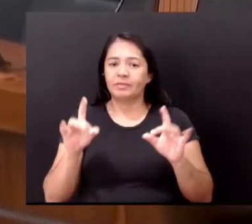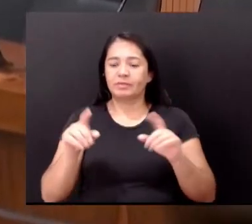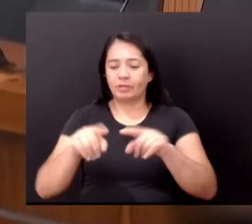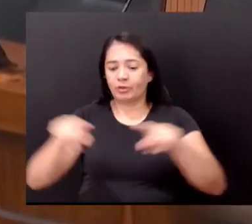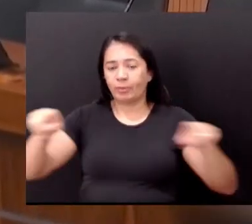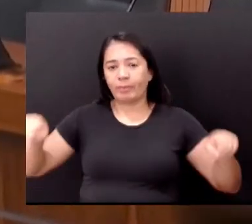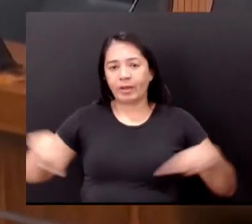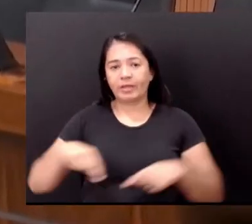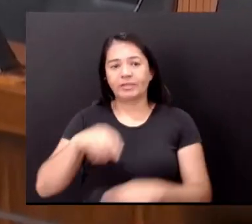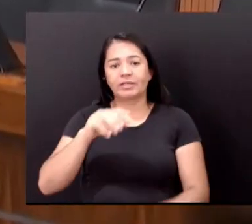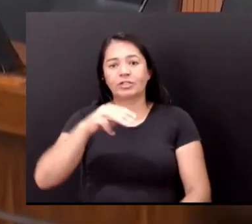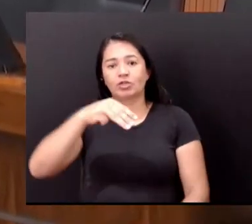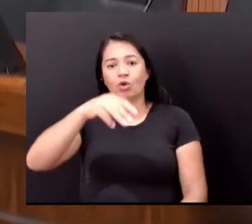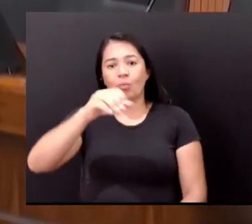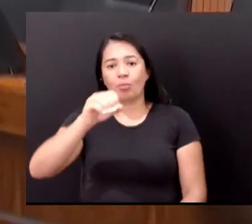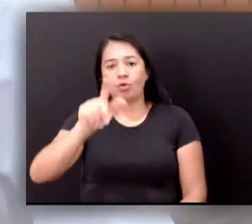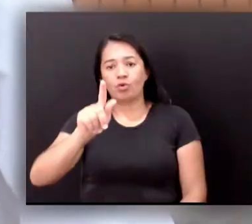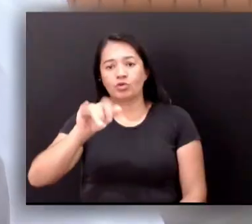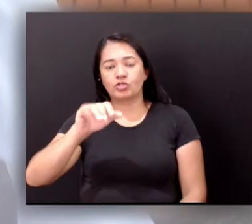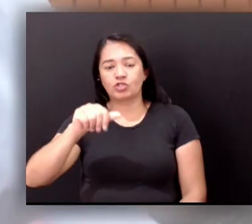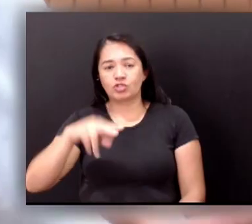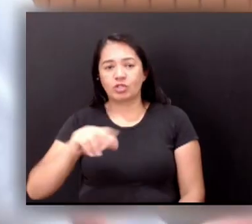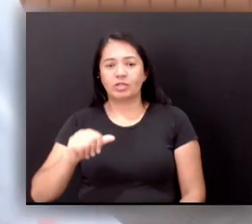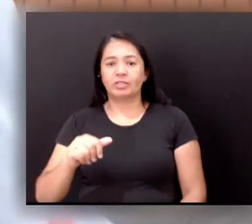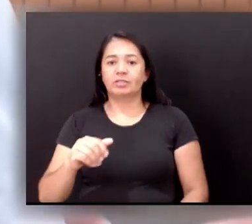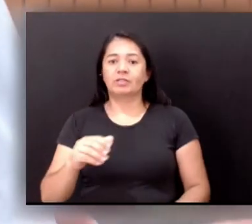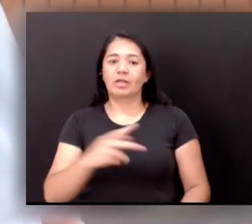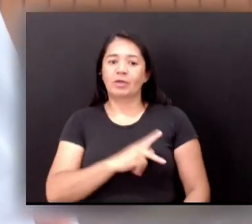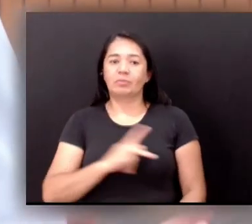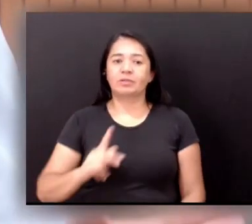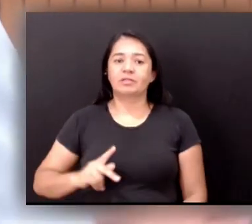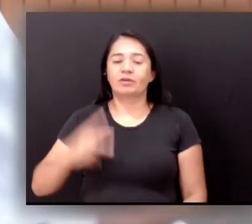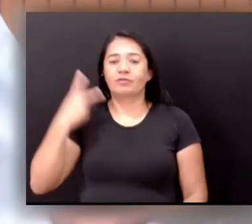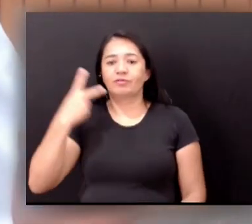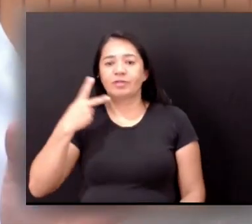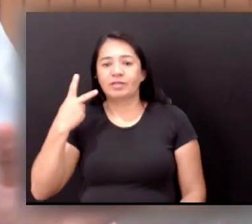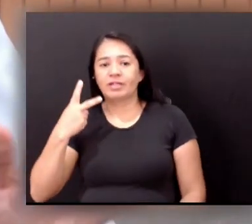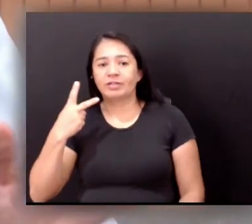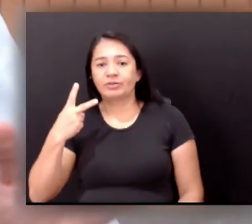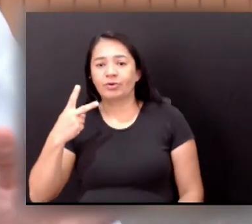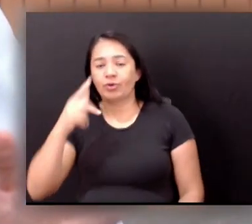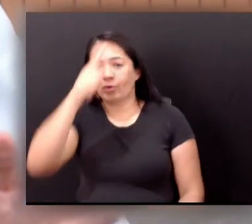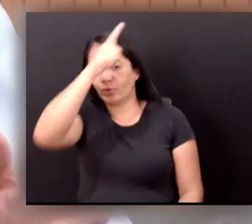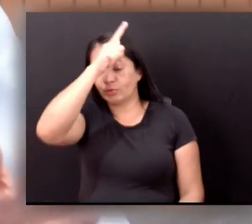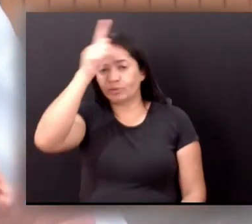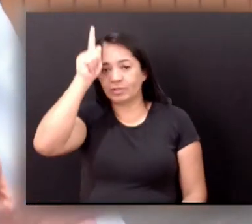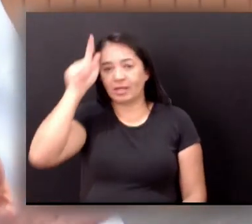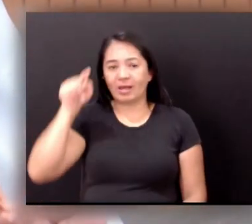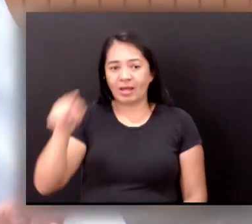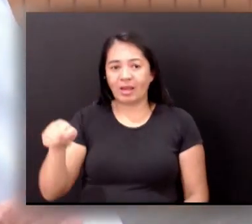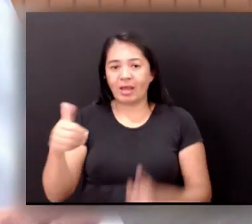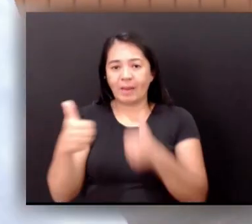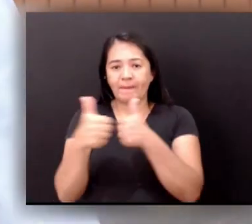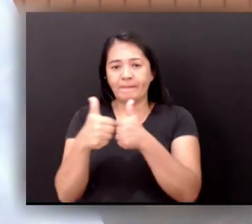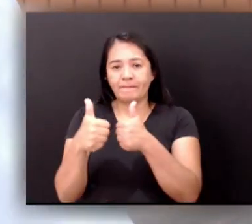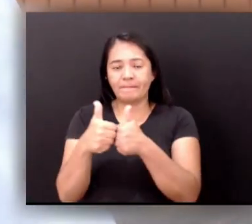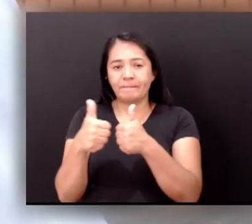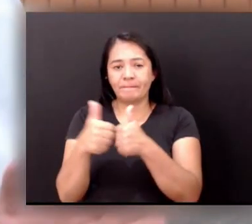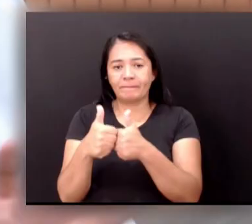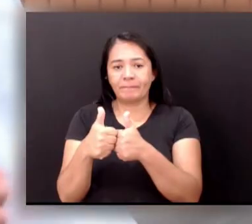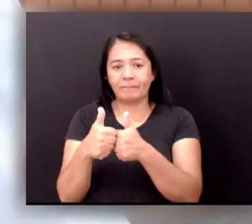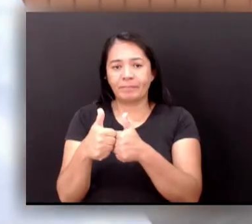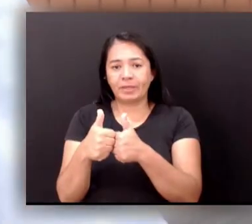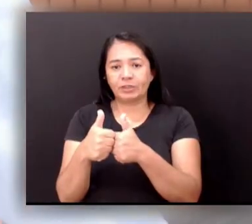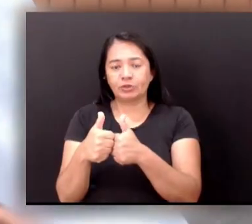como presidente o vereador Gustavo Peta. É aquele espaço ali na Mogiana, perto do Clube Nipo Brasileiro. Tem um